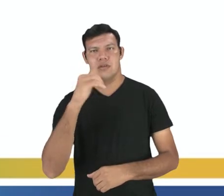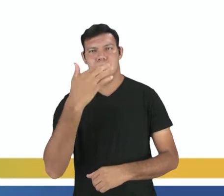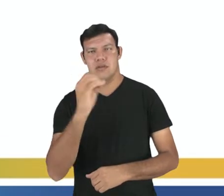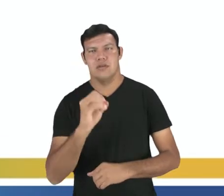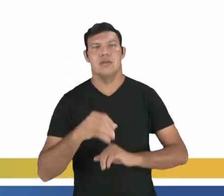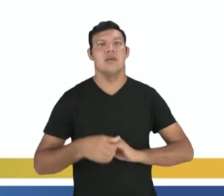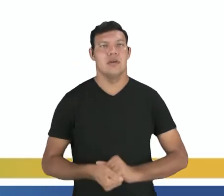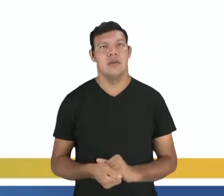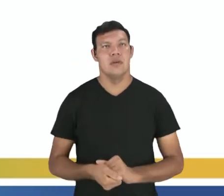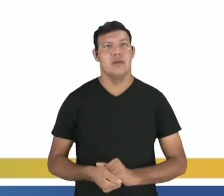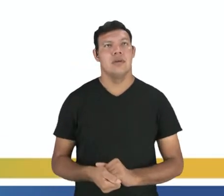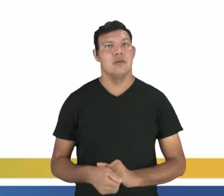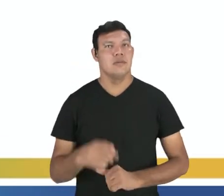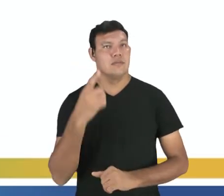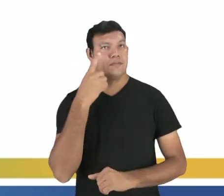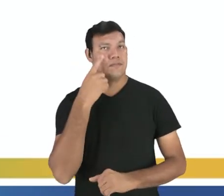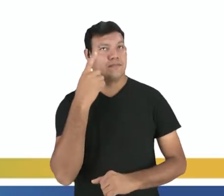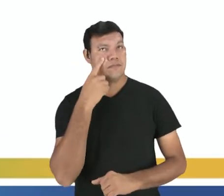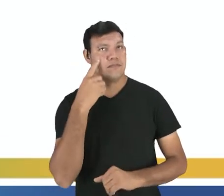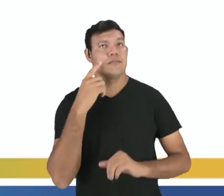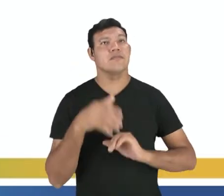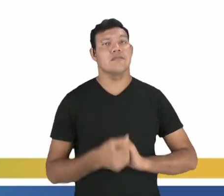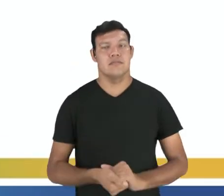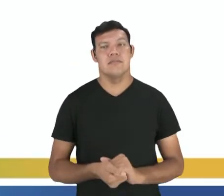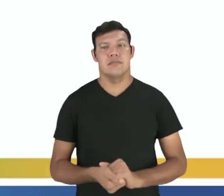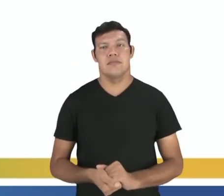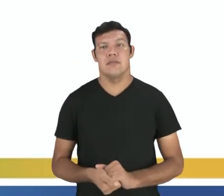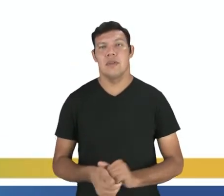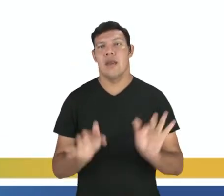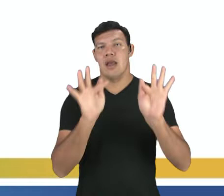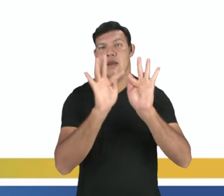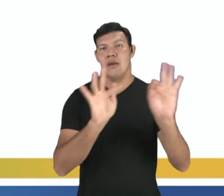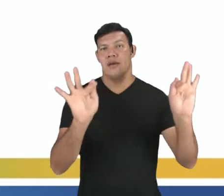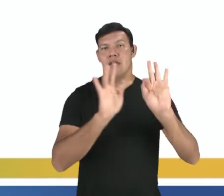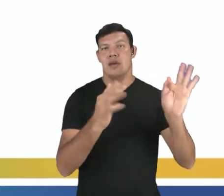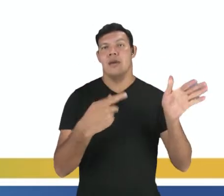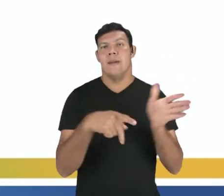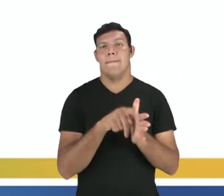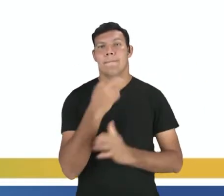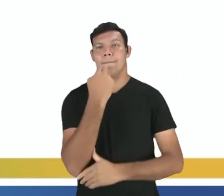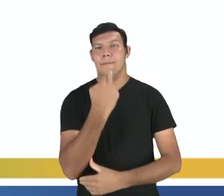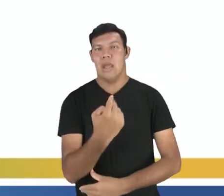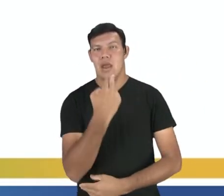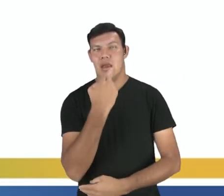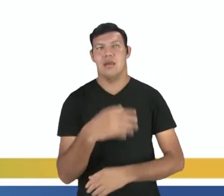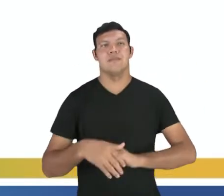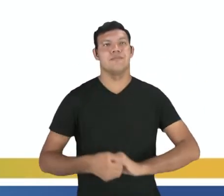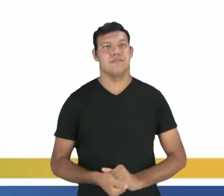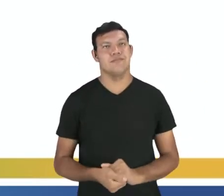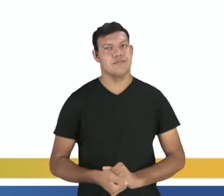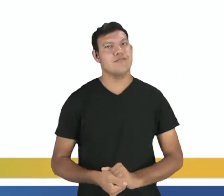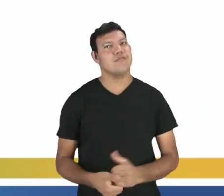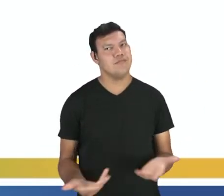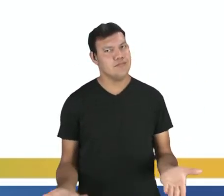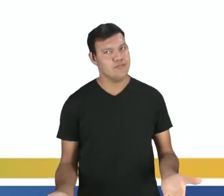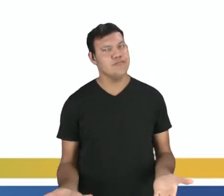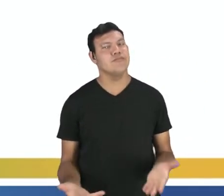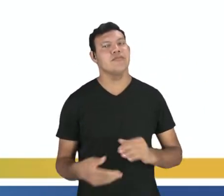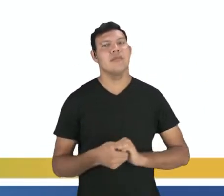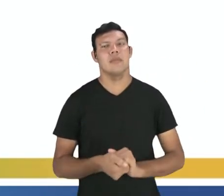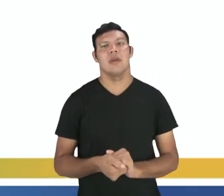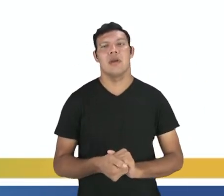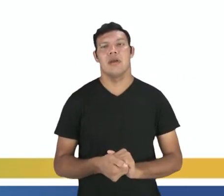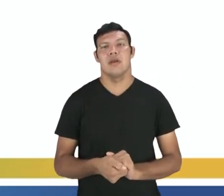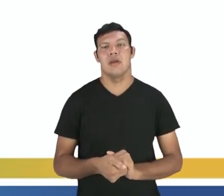Nós temos idioms, que são as expressões idiomáticas, que são expressões, como o nome